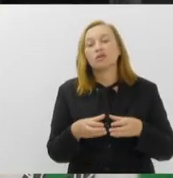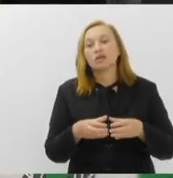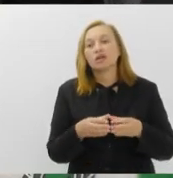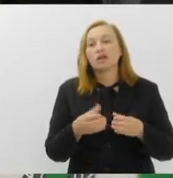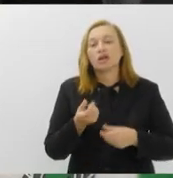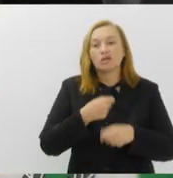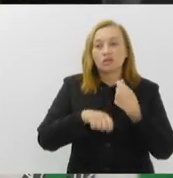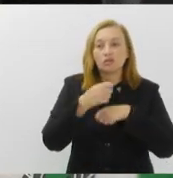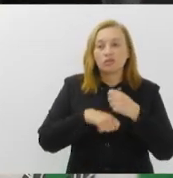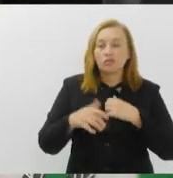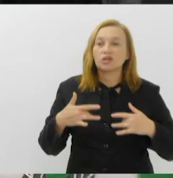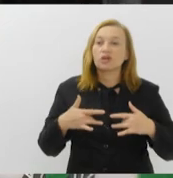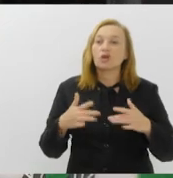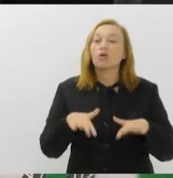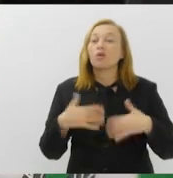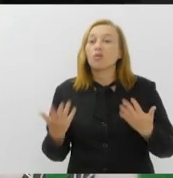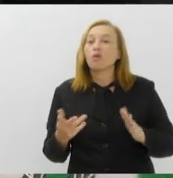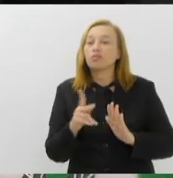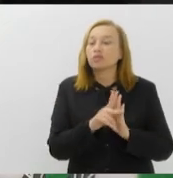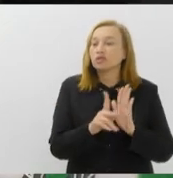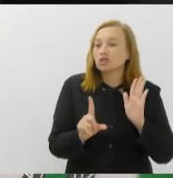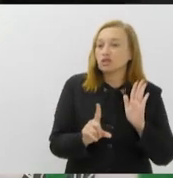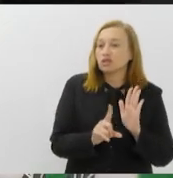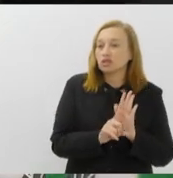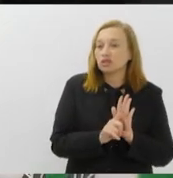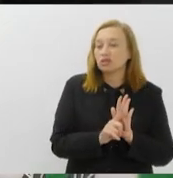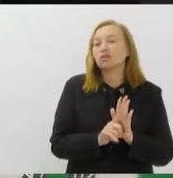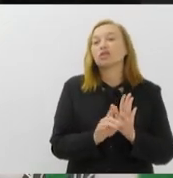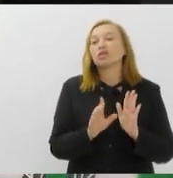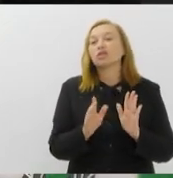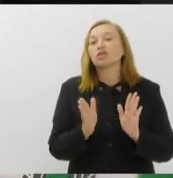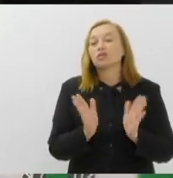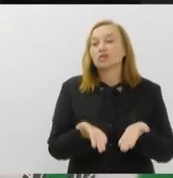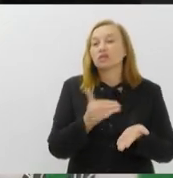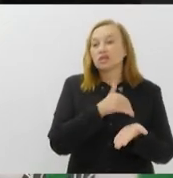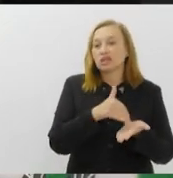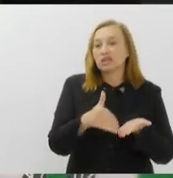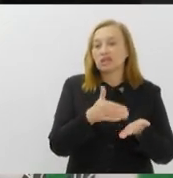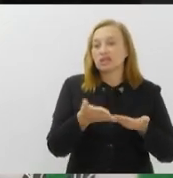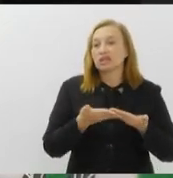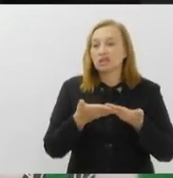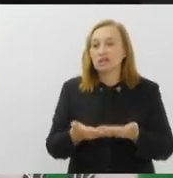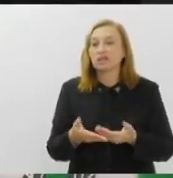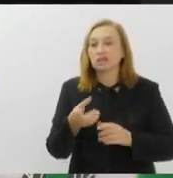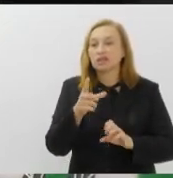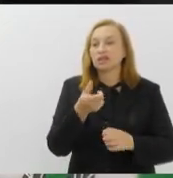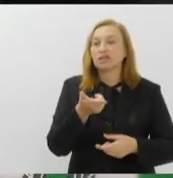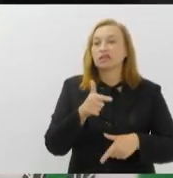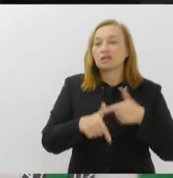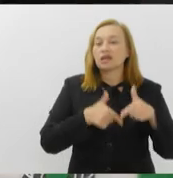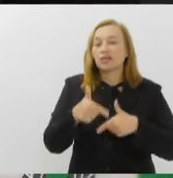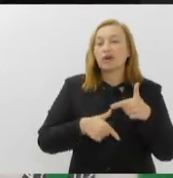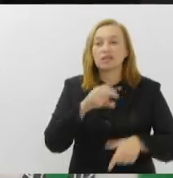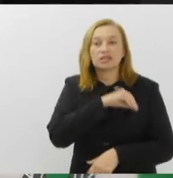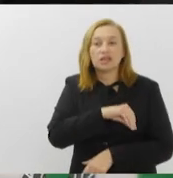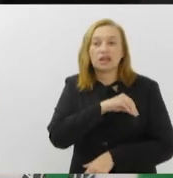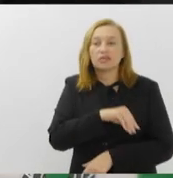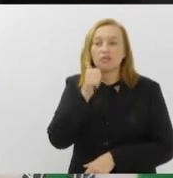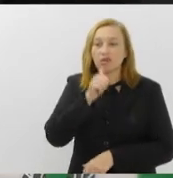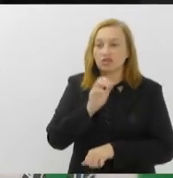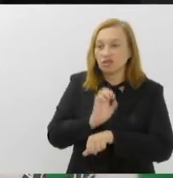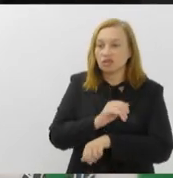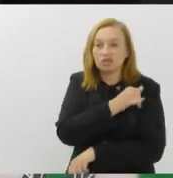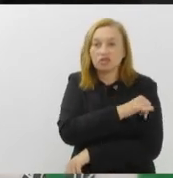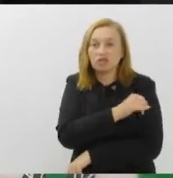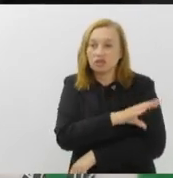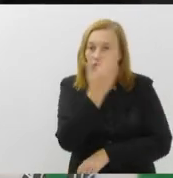Solidária, quais são os projetos hoje da Secretaria nesse caminho do emprego e renda para as mulheres no Estado do Rio de Janeiro. Muito obrigada